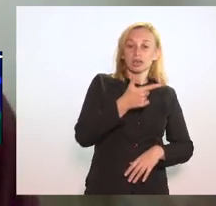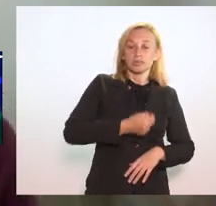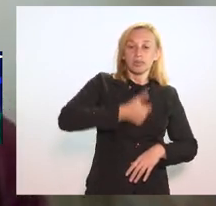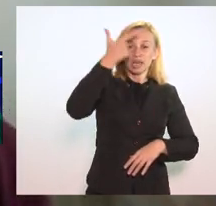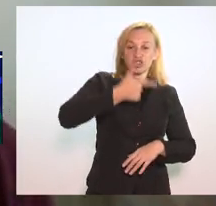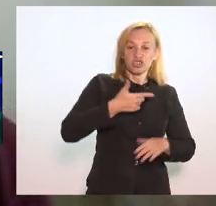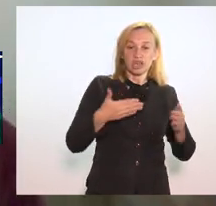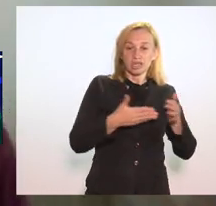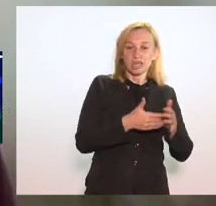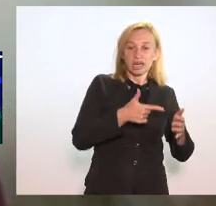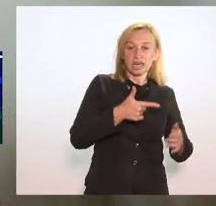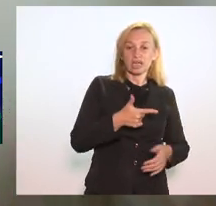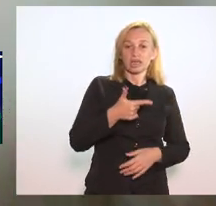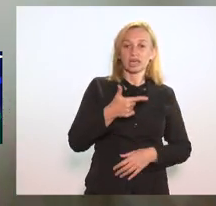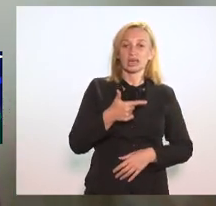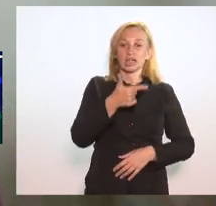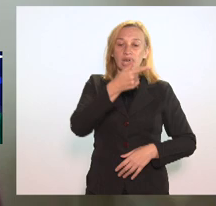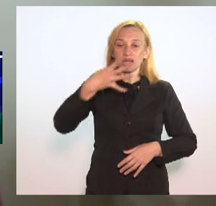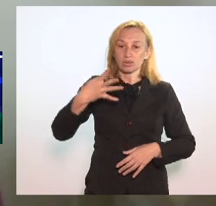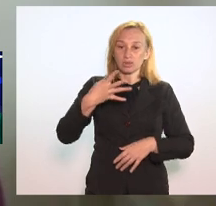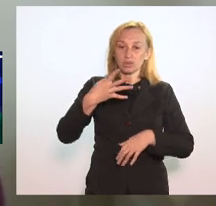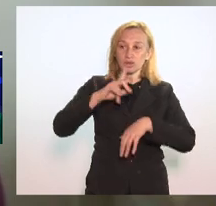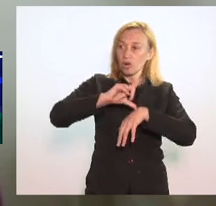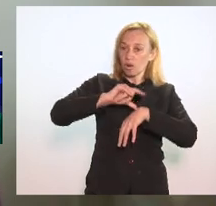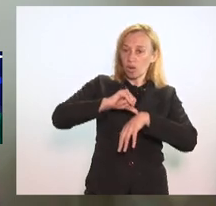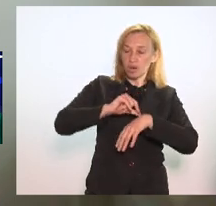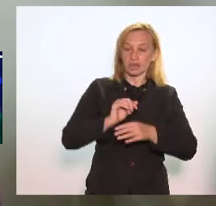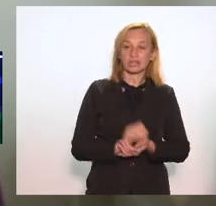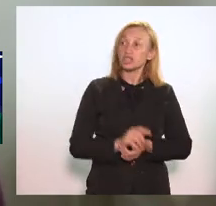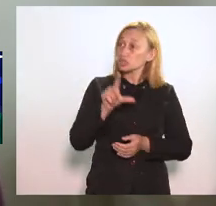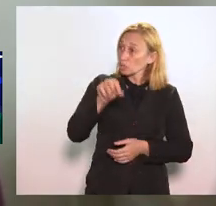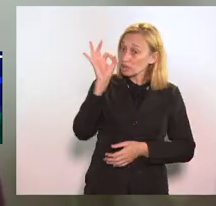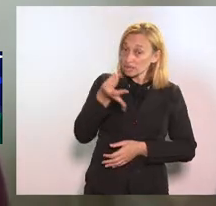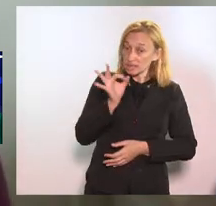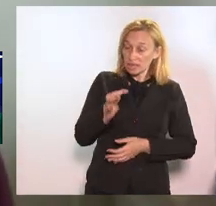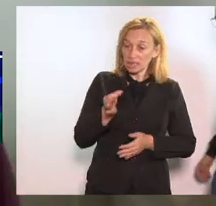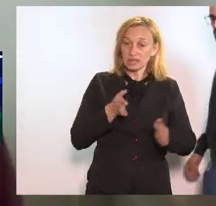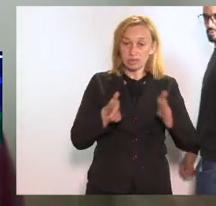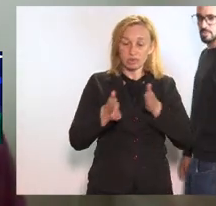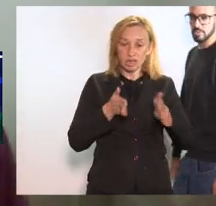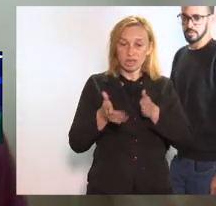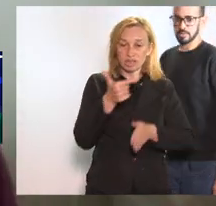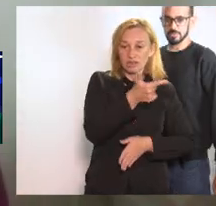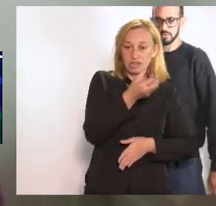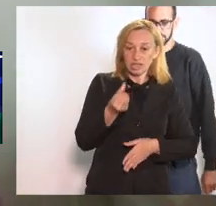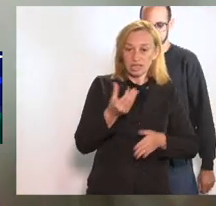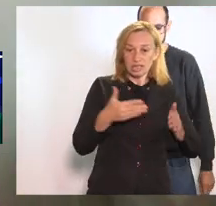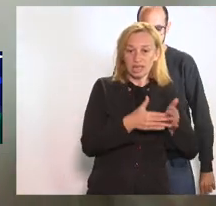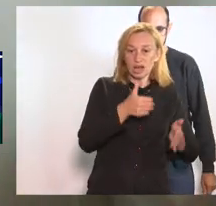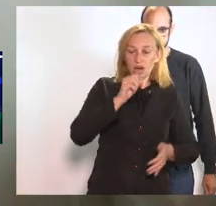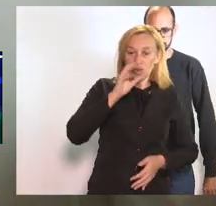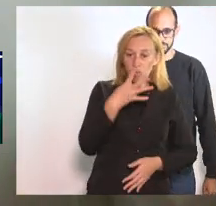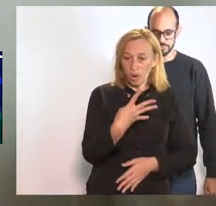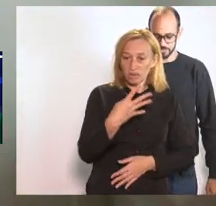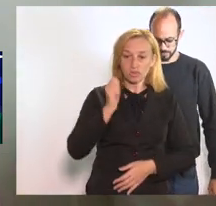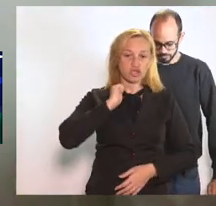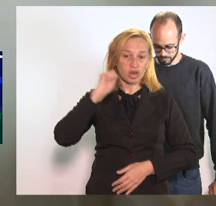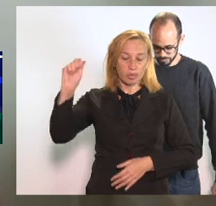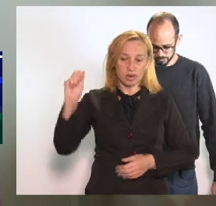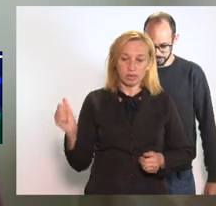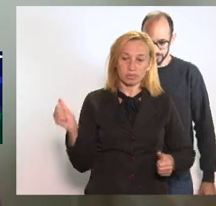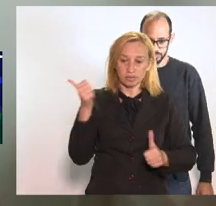três sabe a decisão que nesse período imenso de 26 a 4 de abril